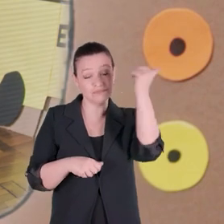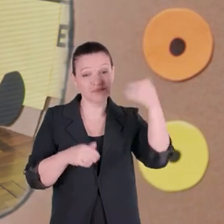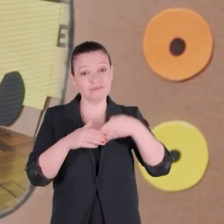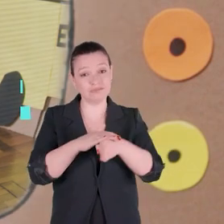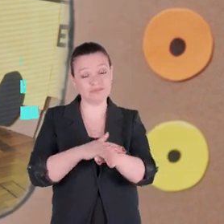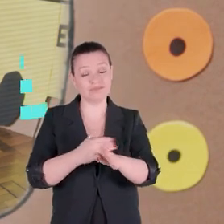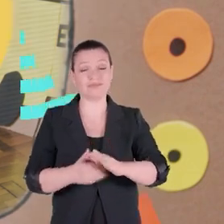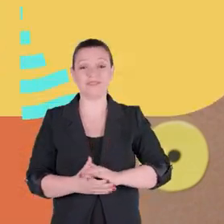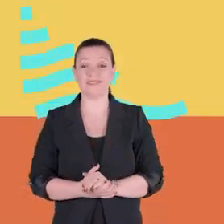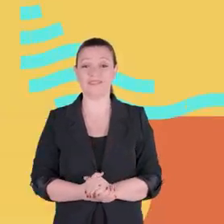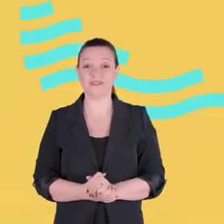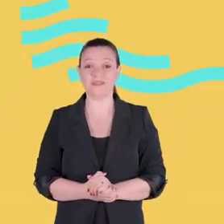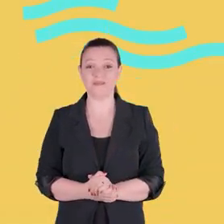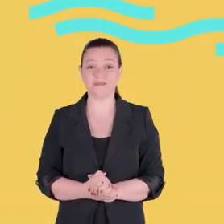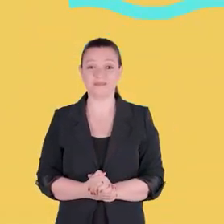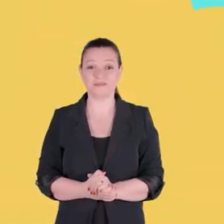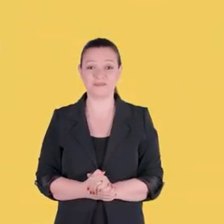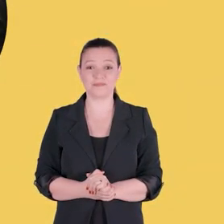clássico.